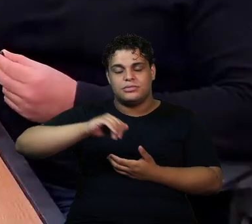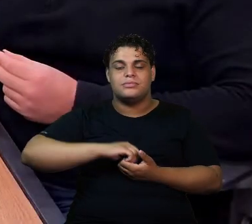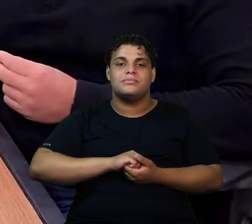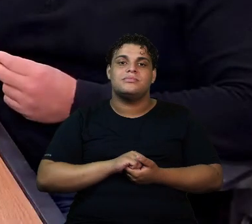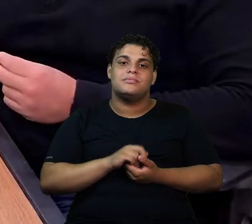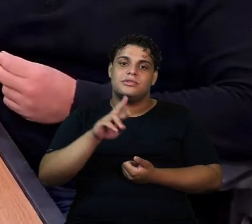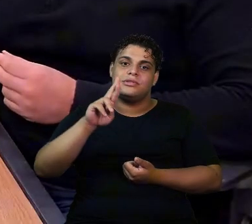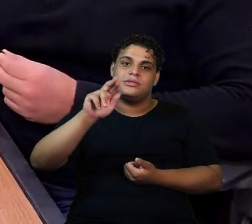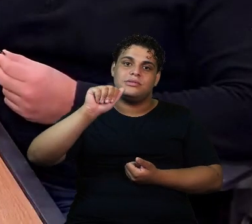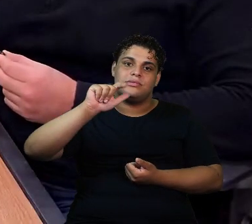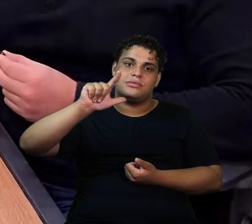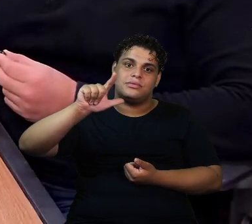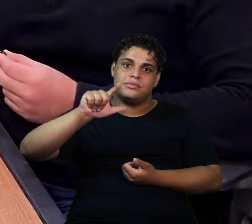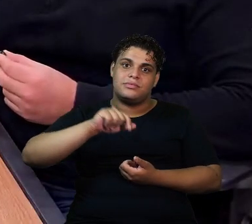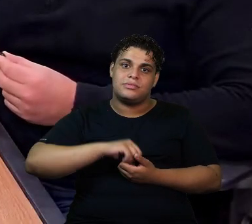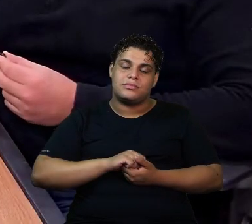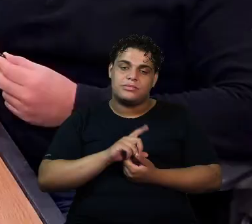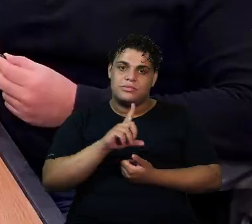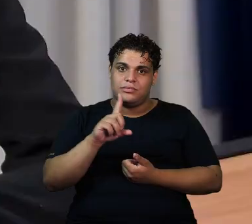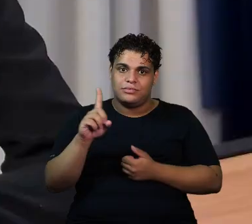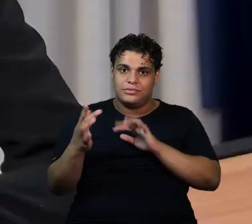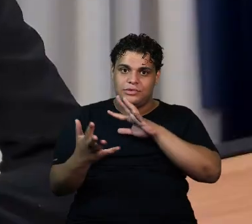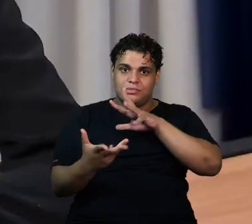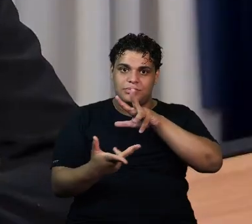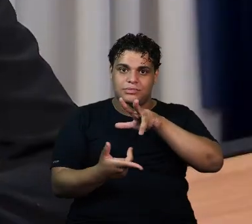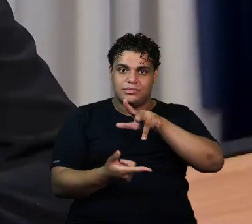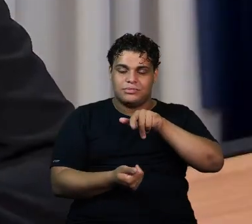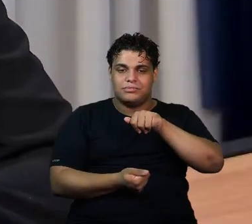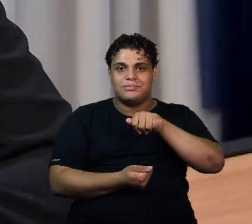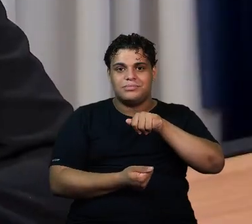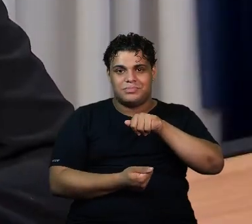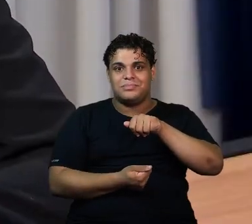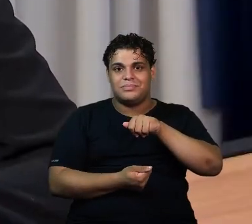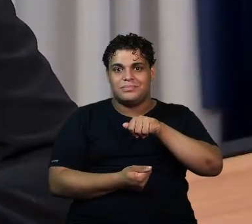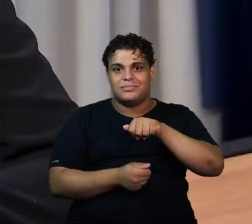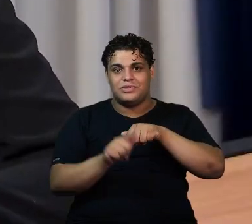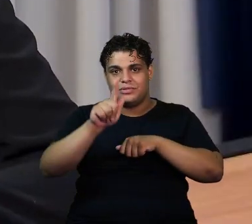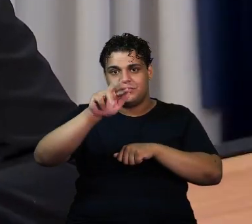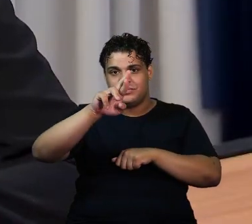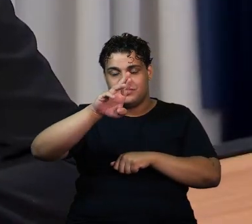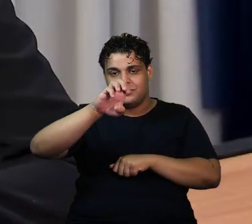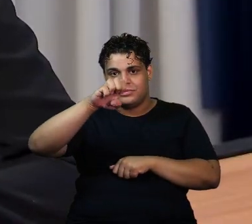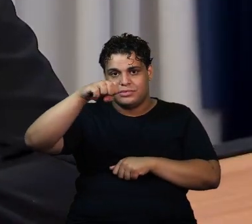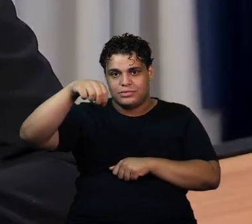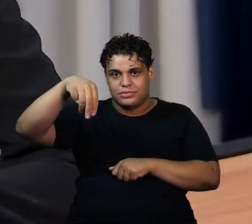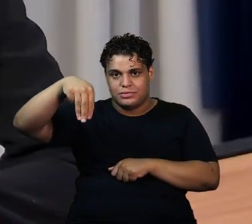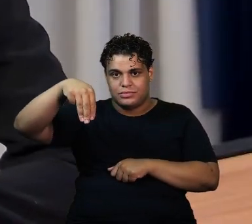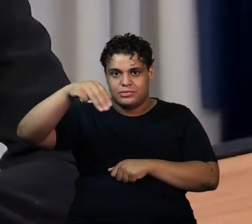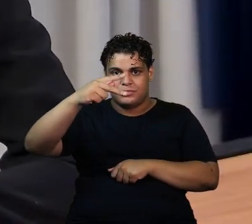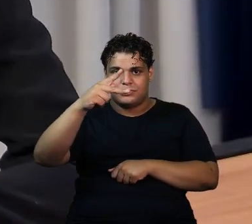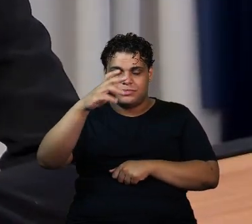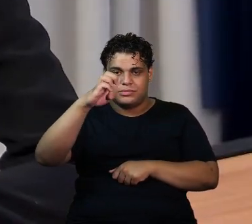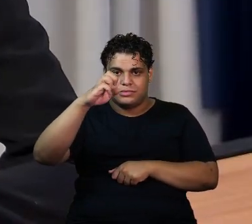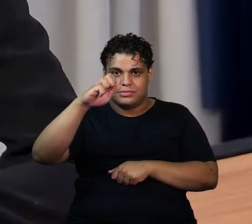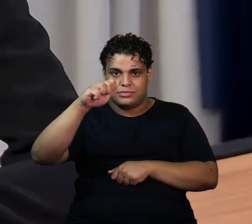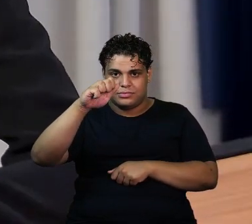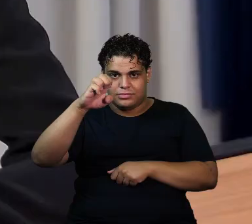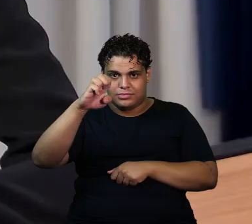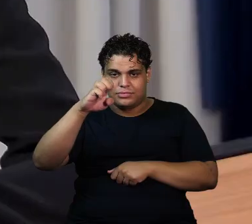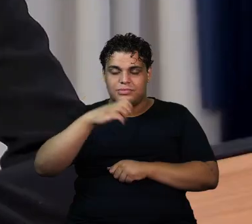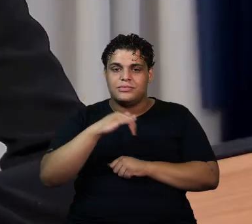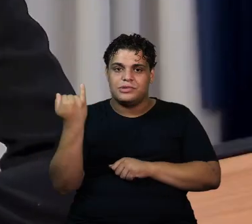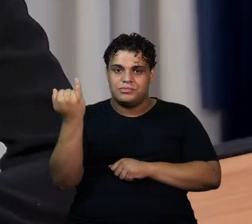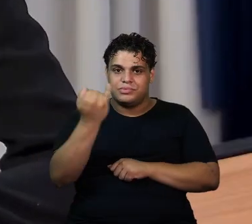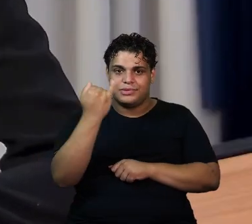Rafael, né, nesse Dia Mundial do Meio Ambiente. O Greenpeace é simbólico, e ter alguém que faz parte e que faz